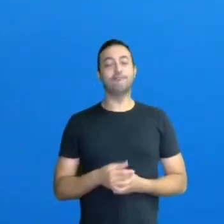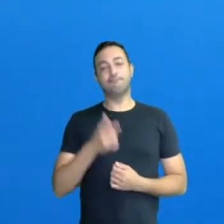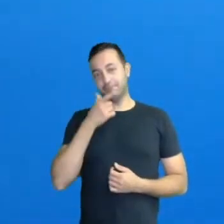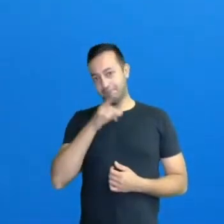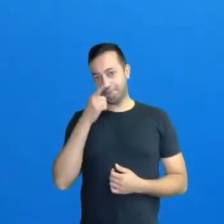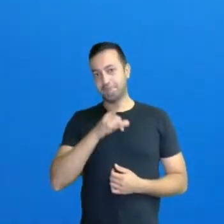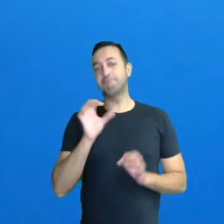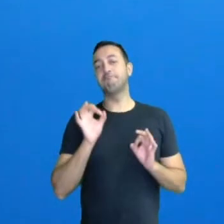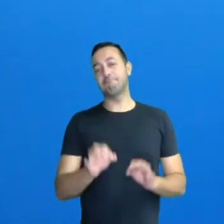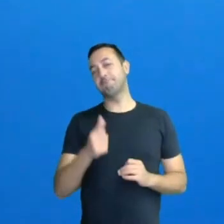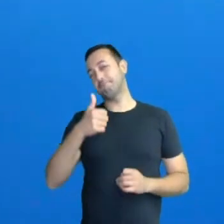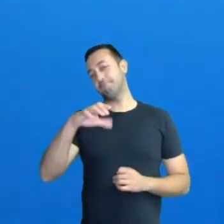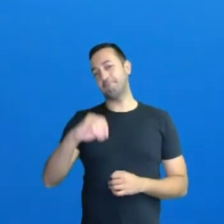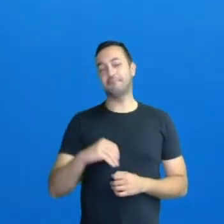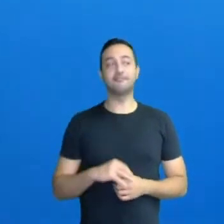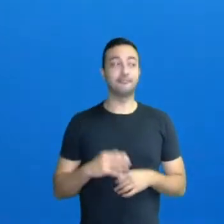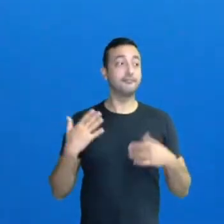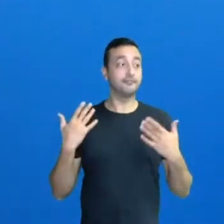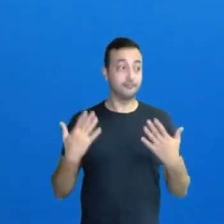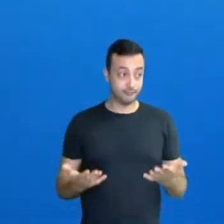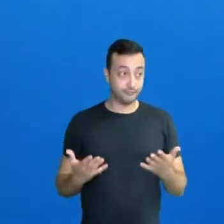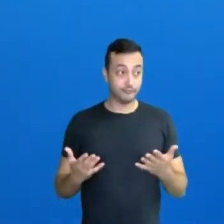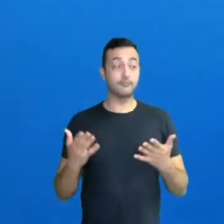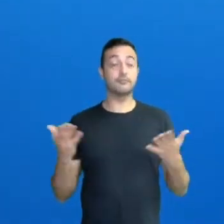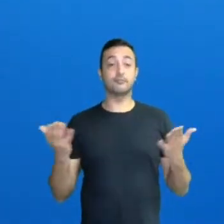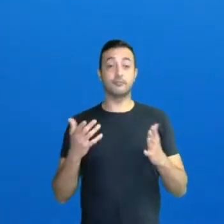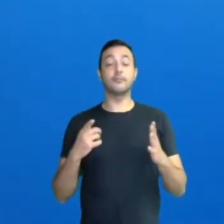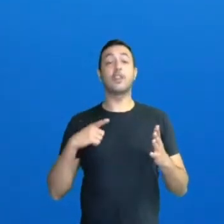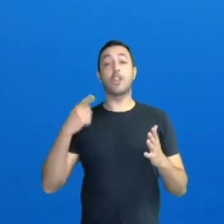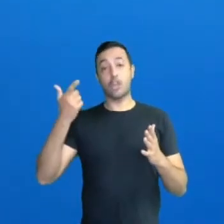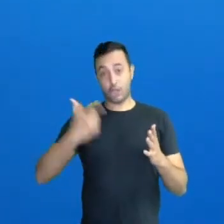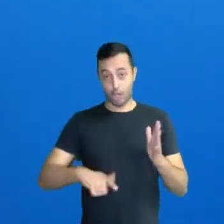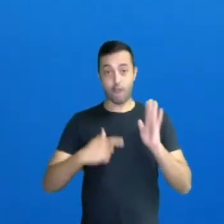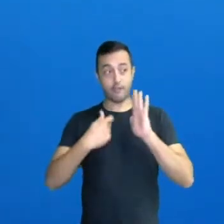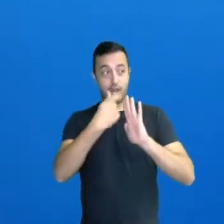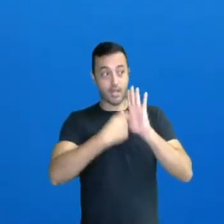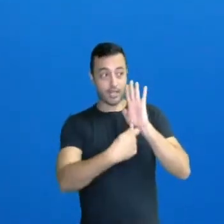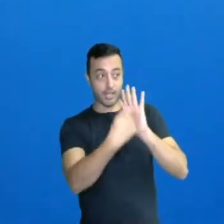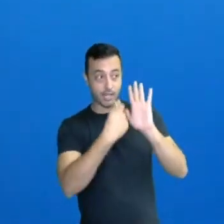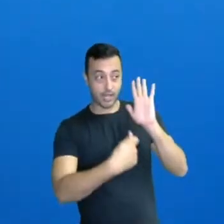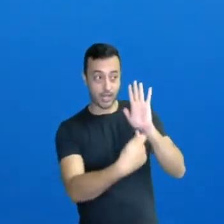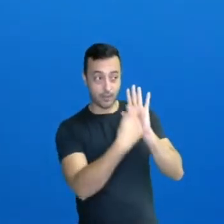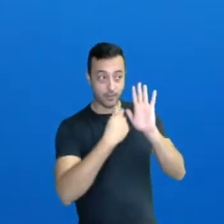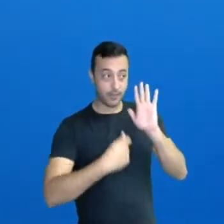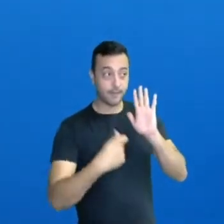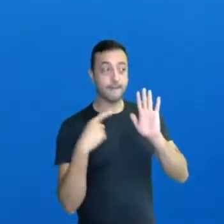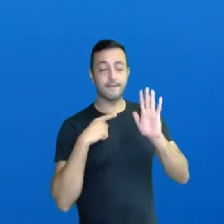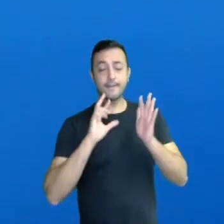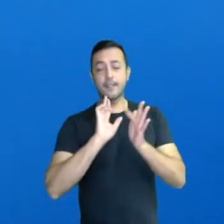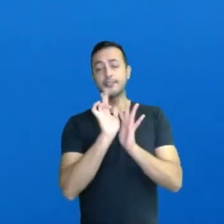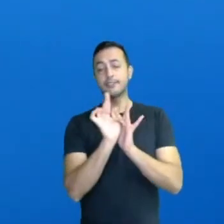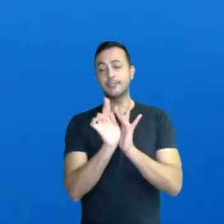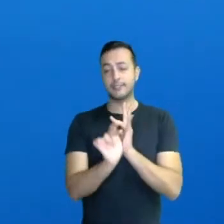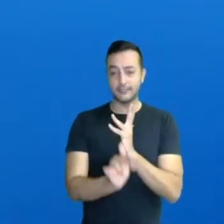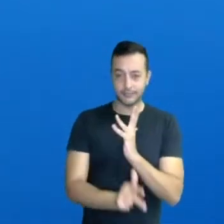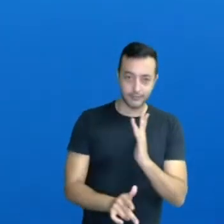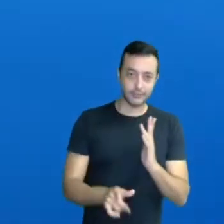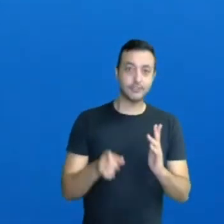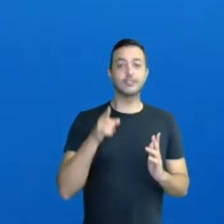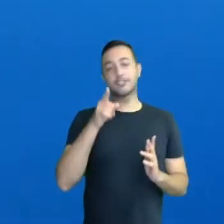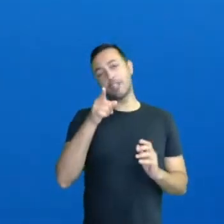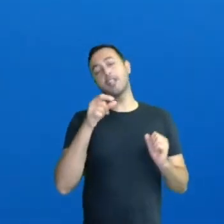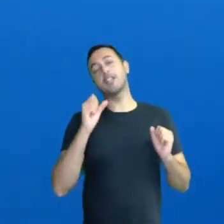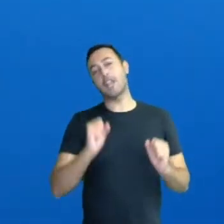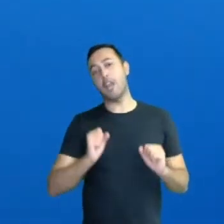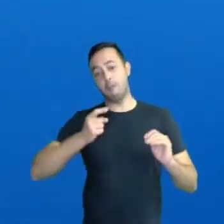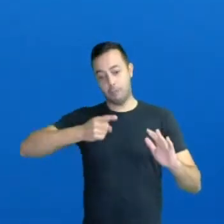Acertamos todas, tiramos 10. Então, pessoal, vou botar o QR Code de novo, porque existem outros jogos também, até de um